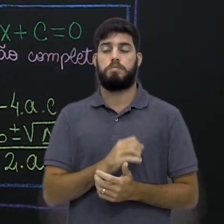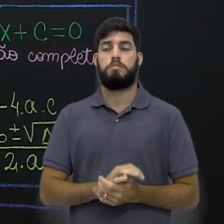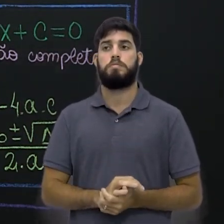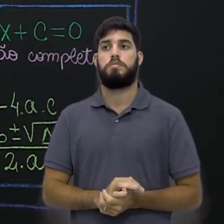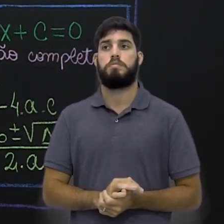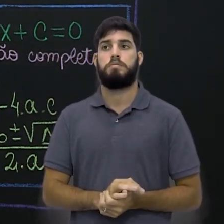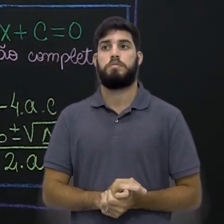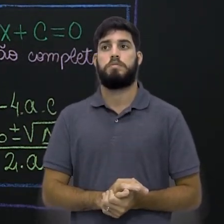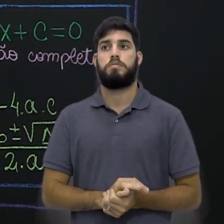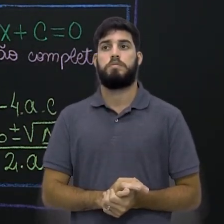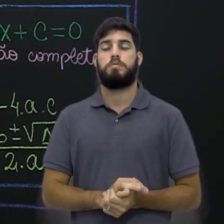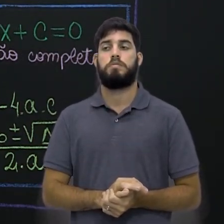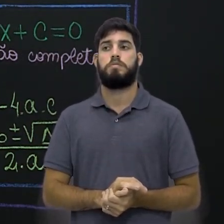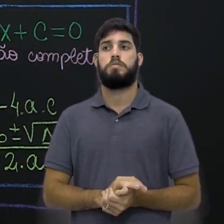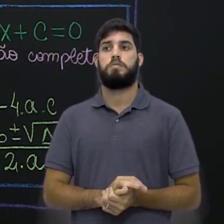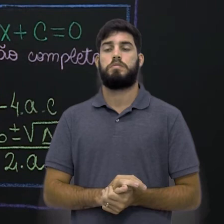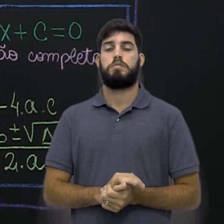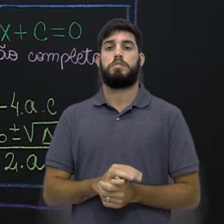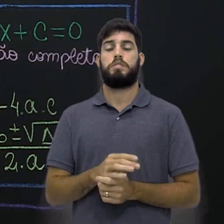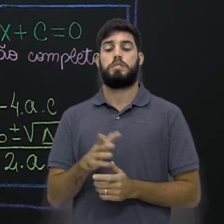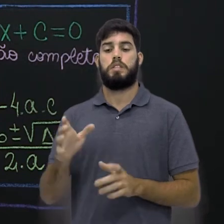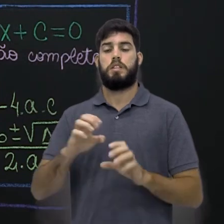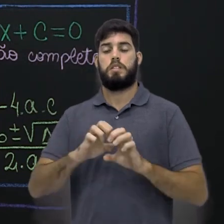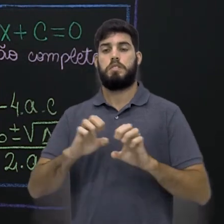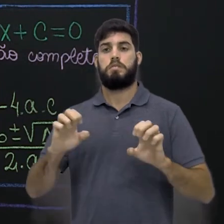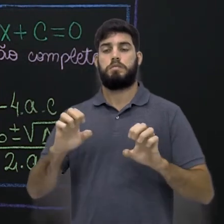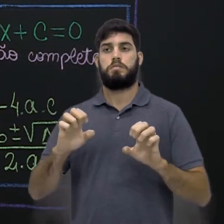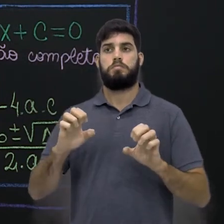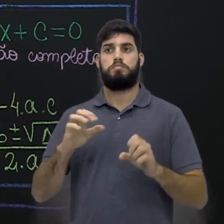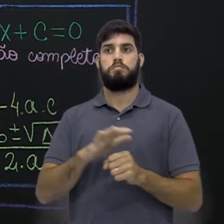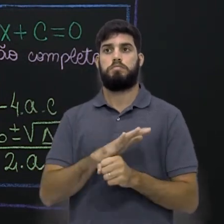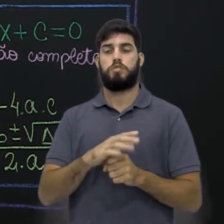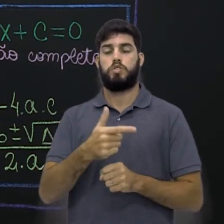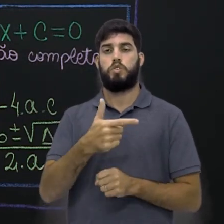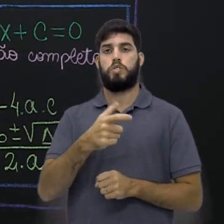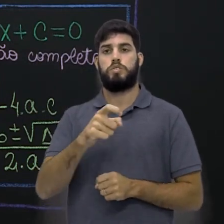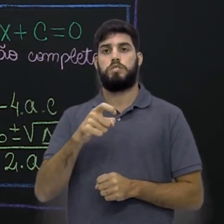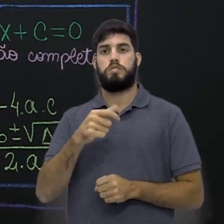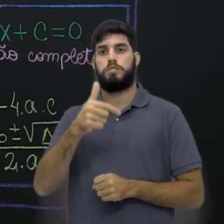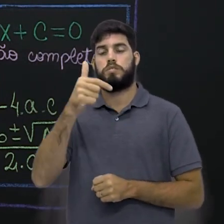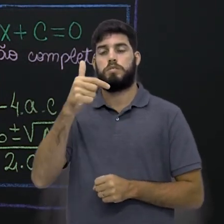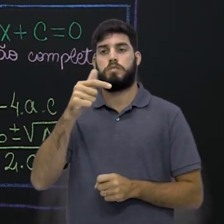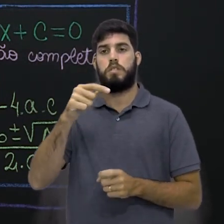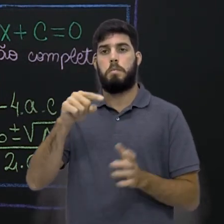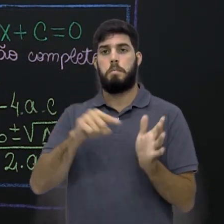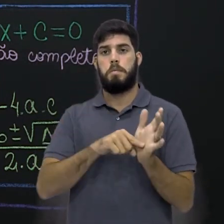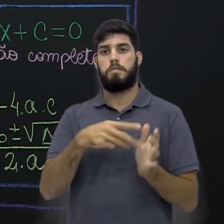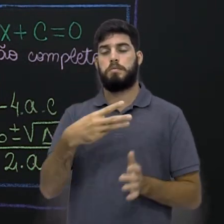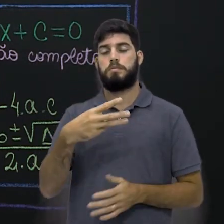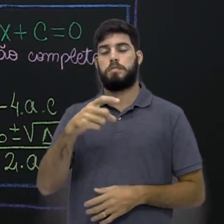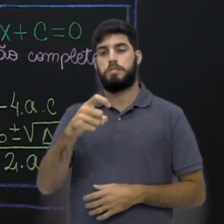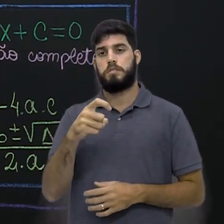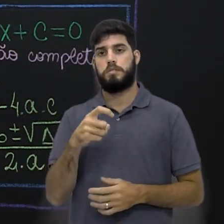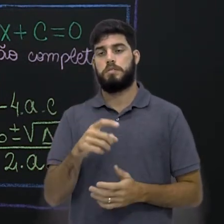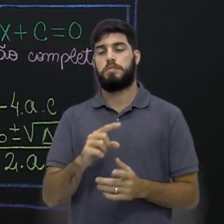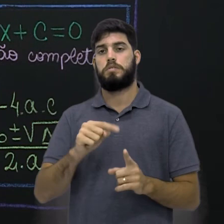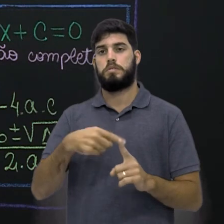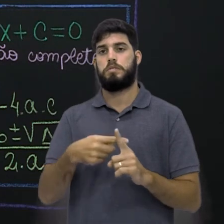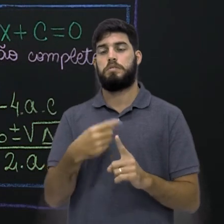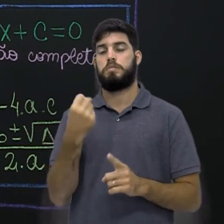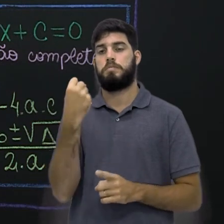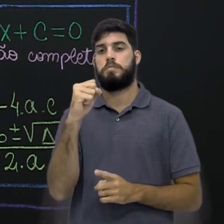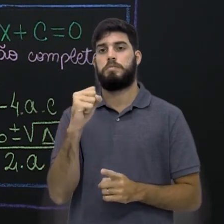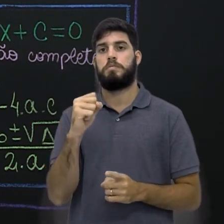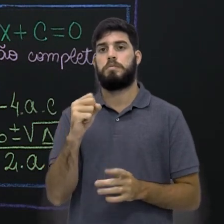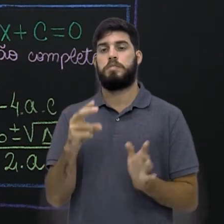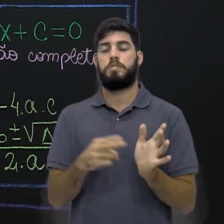o seguinte. Equação completa, eu posso ter 2x ao quadrado menos 3x mais